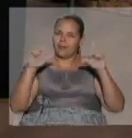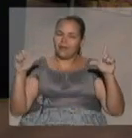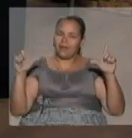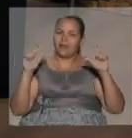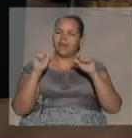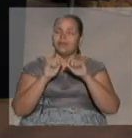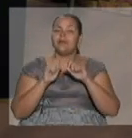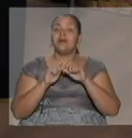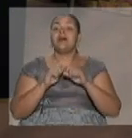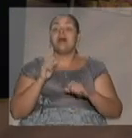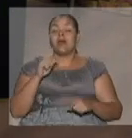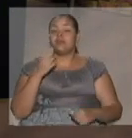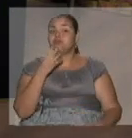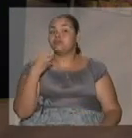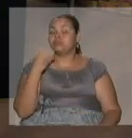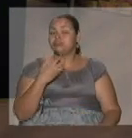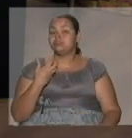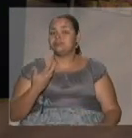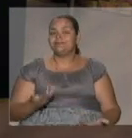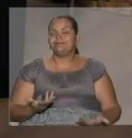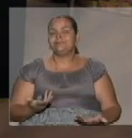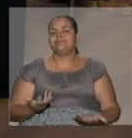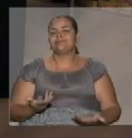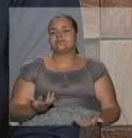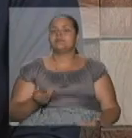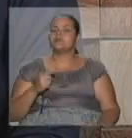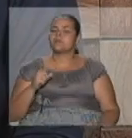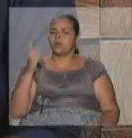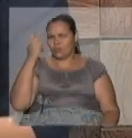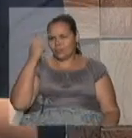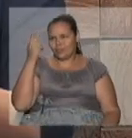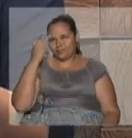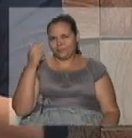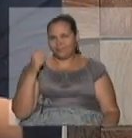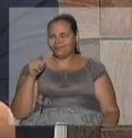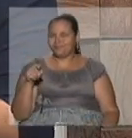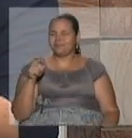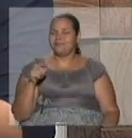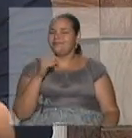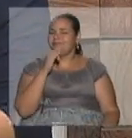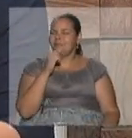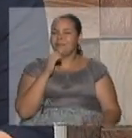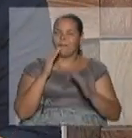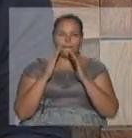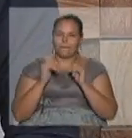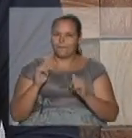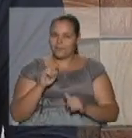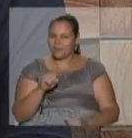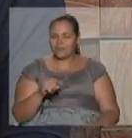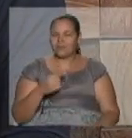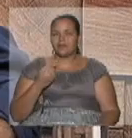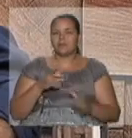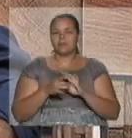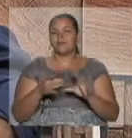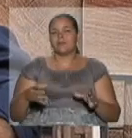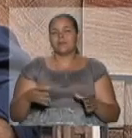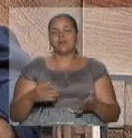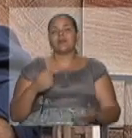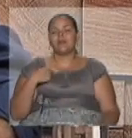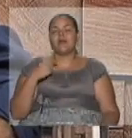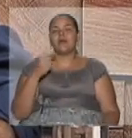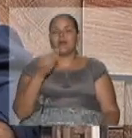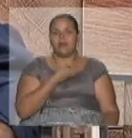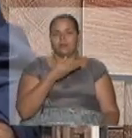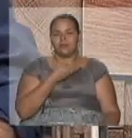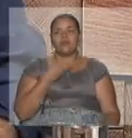assim. Ela encerrava, depois abria. Mas isso era meio comum, né? Se colocar assim, sem pedir muita autorização. Eu tenho um amigo que ganhou uma grana boa